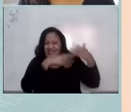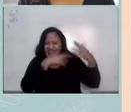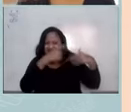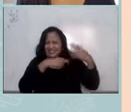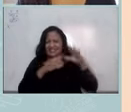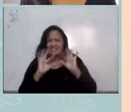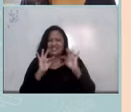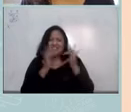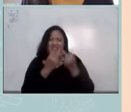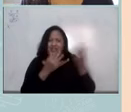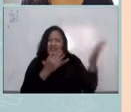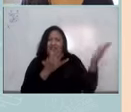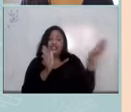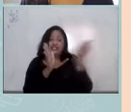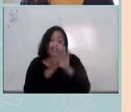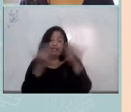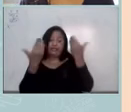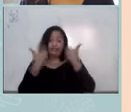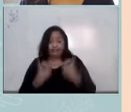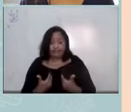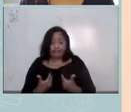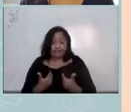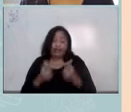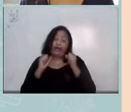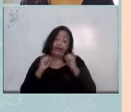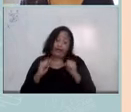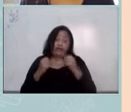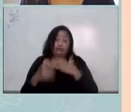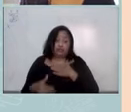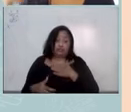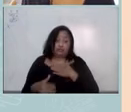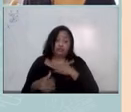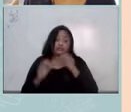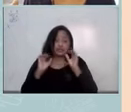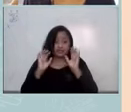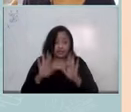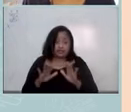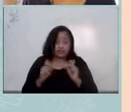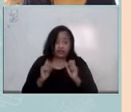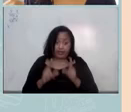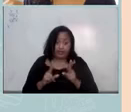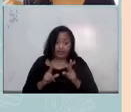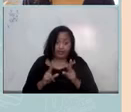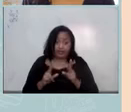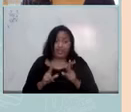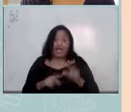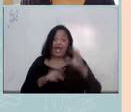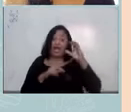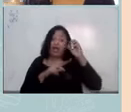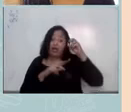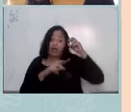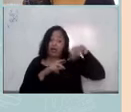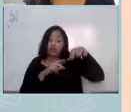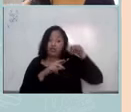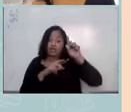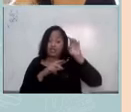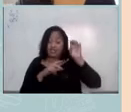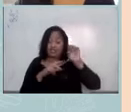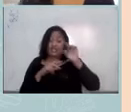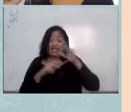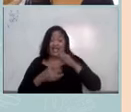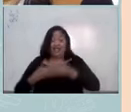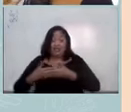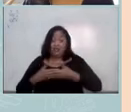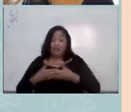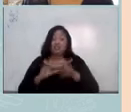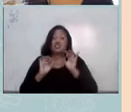se expressar e aí eu posso manifestar essa doença, certo? Já a congênita, não. A congênita, essa criança só vai adquirir se